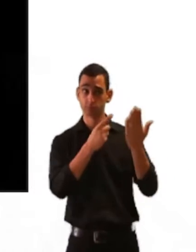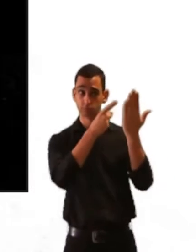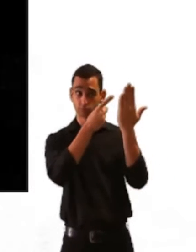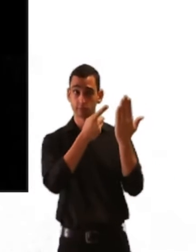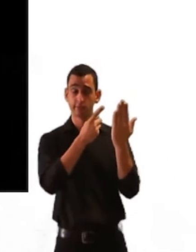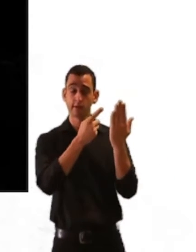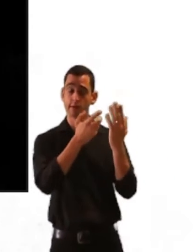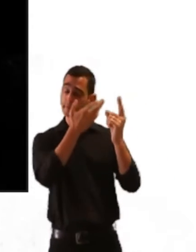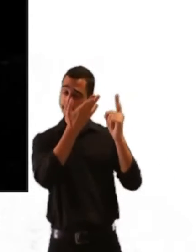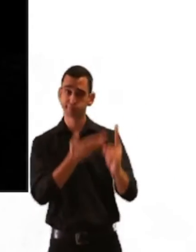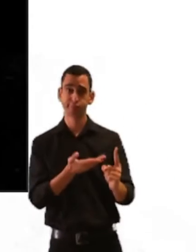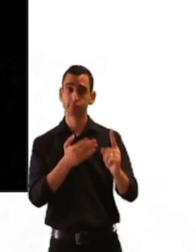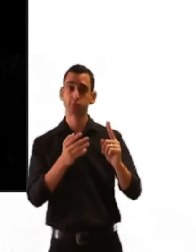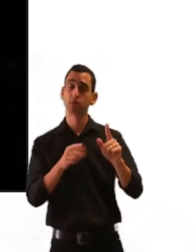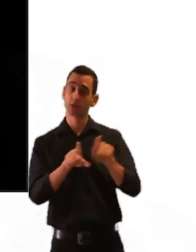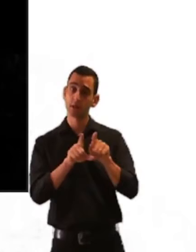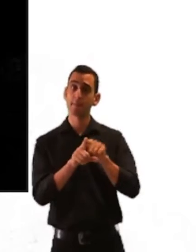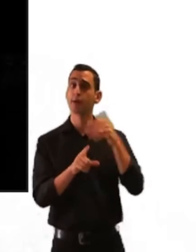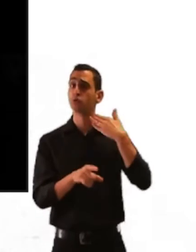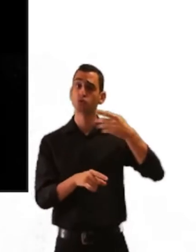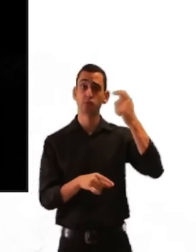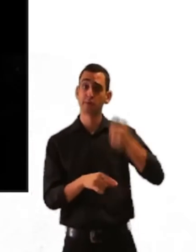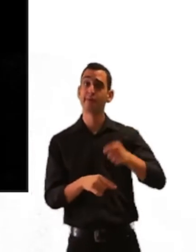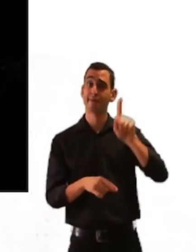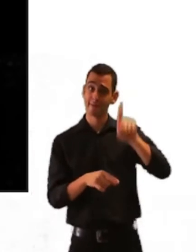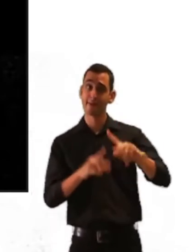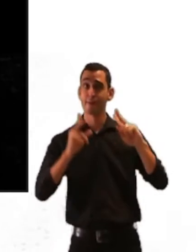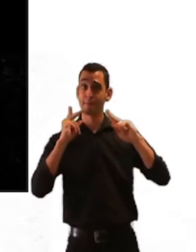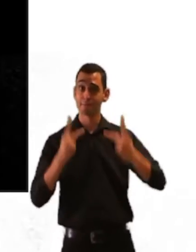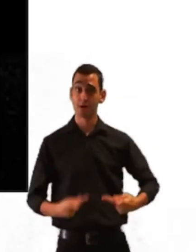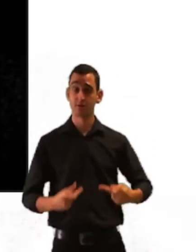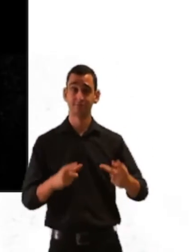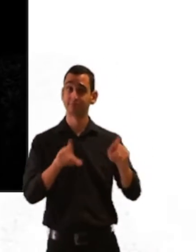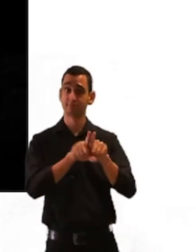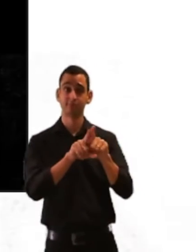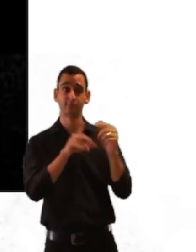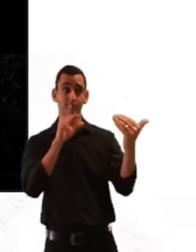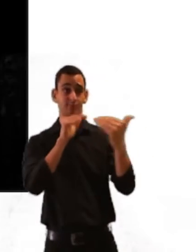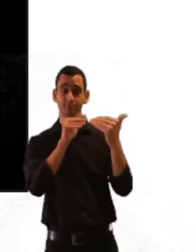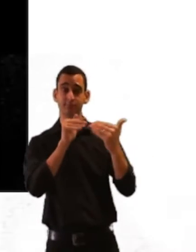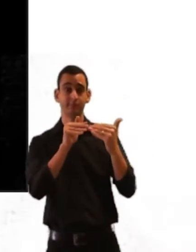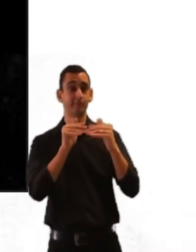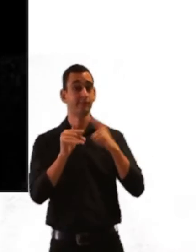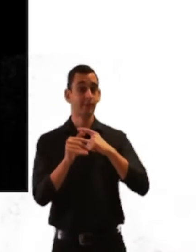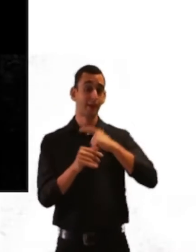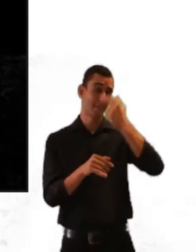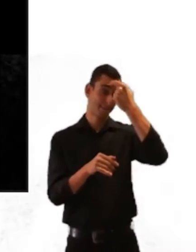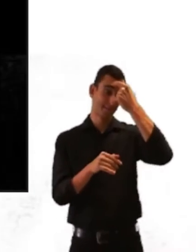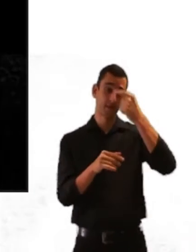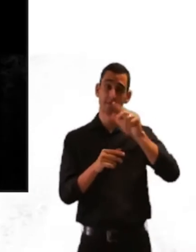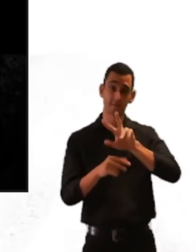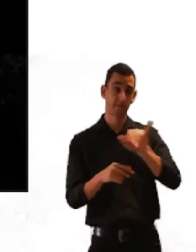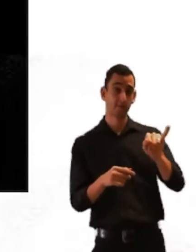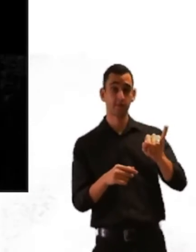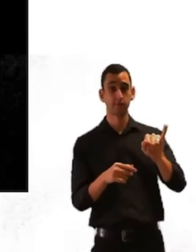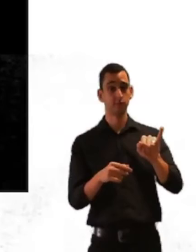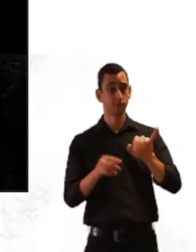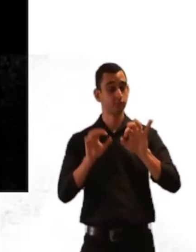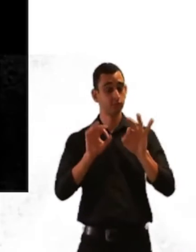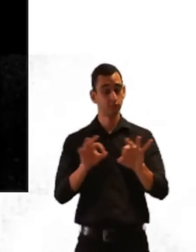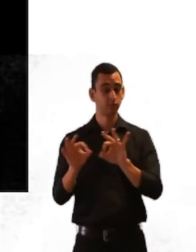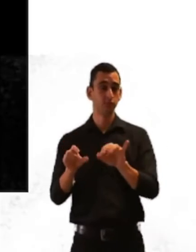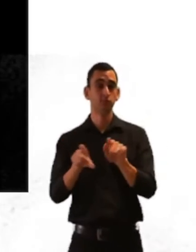decisão como ser humano, não tem jeito. E isso, ao mesmo tempo, deve ser evitado o decisionismo, deve se evitar